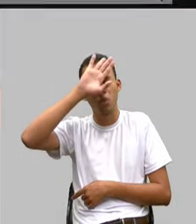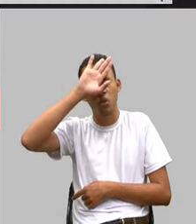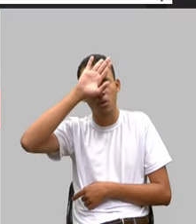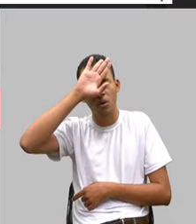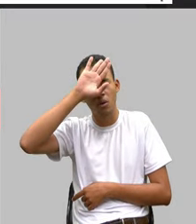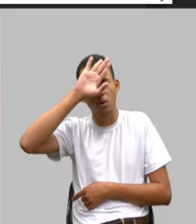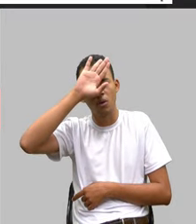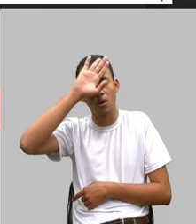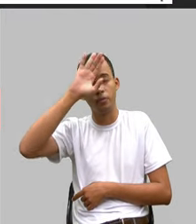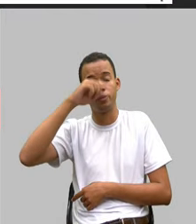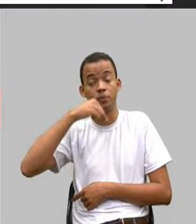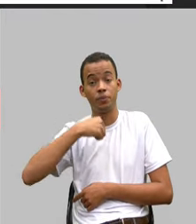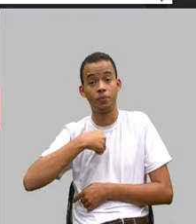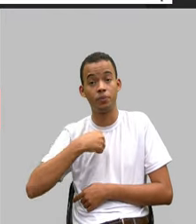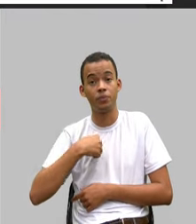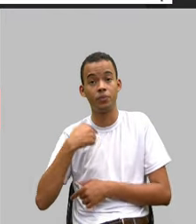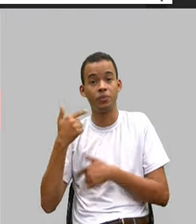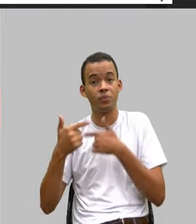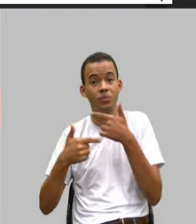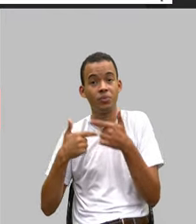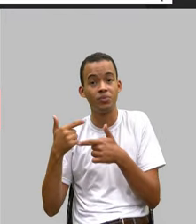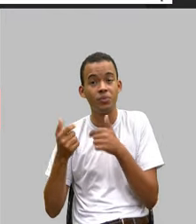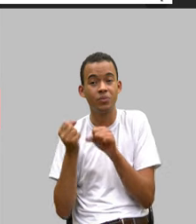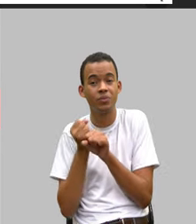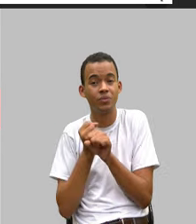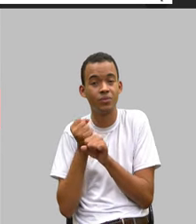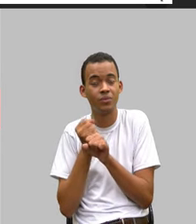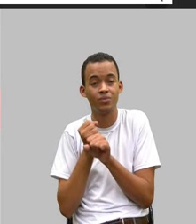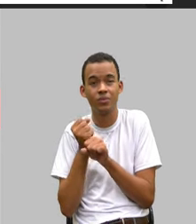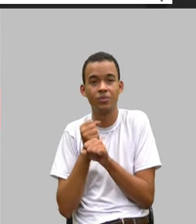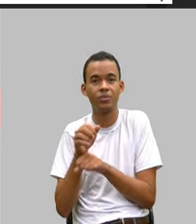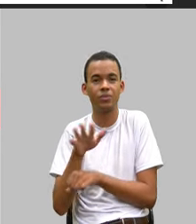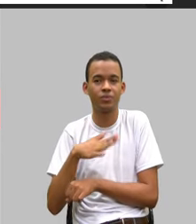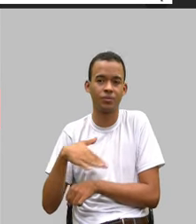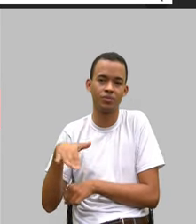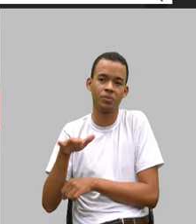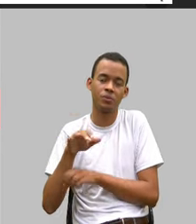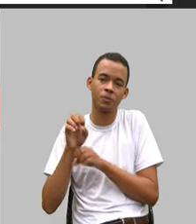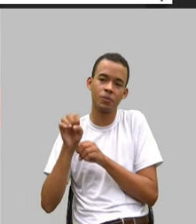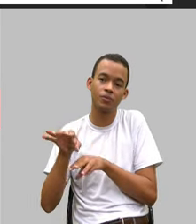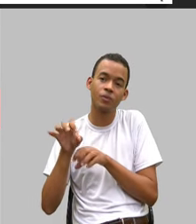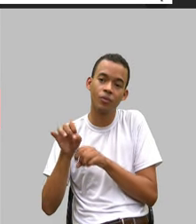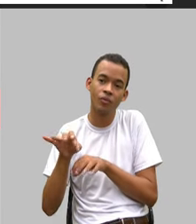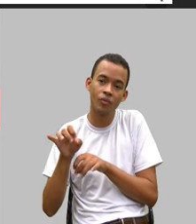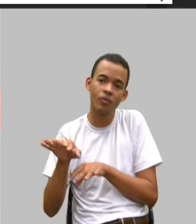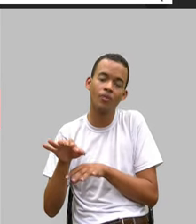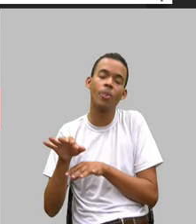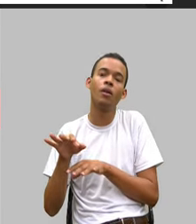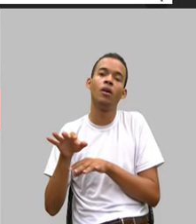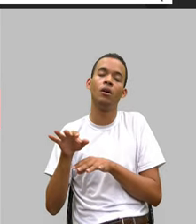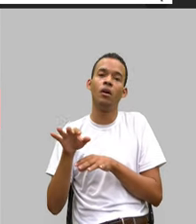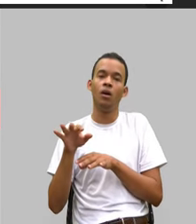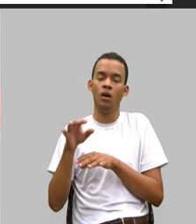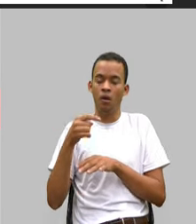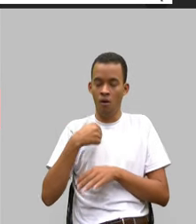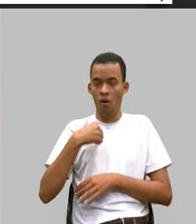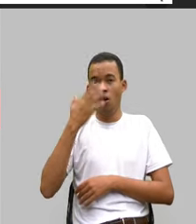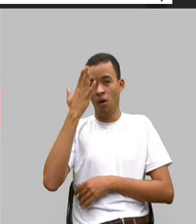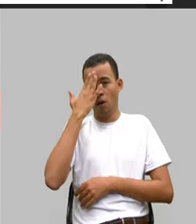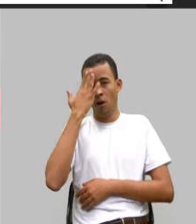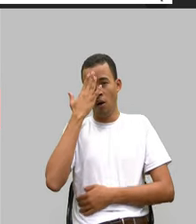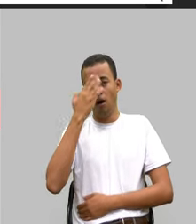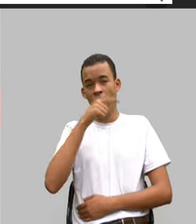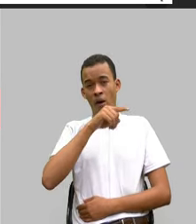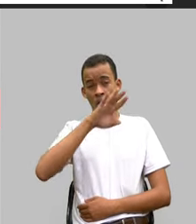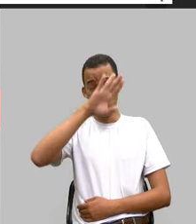na na área da Educação fui funcionária pública H muitos anos e eu sabia que quando uma febre